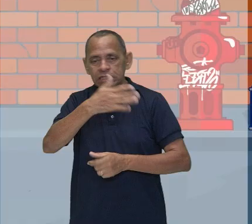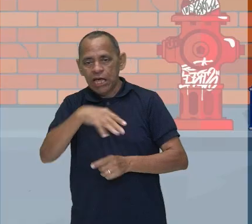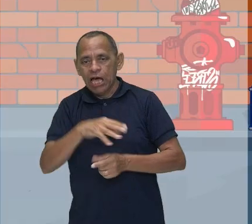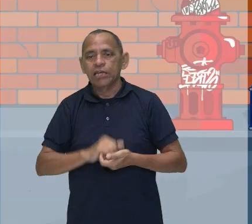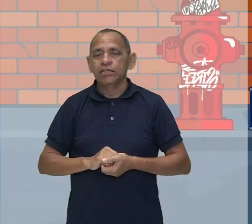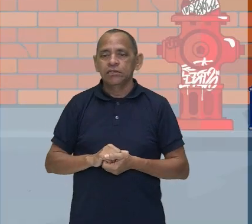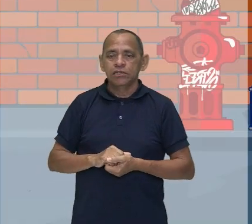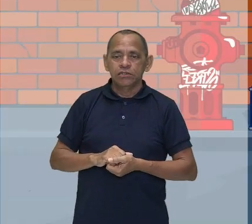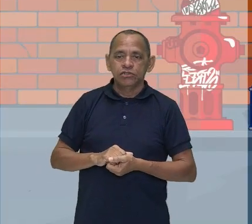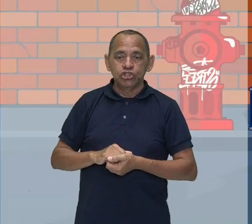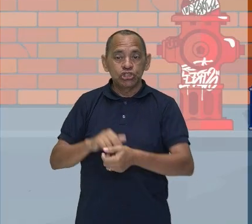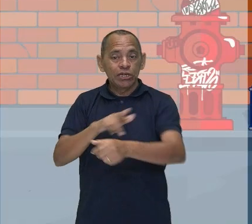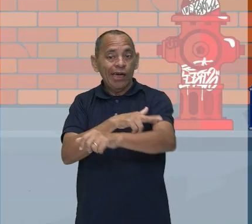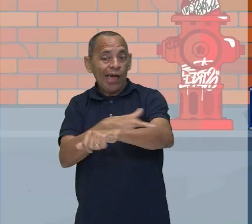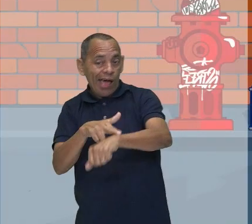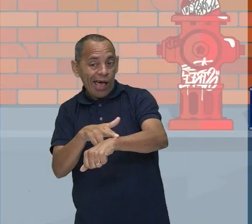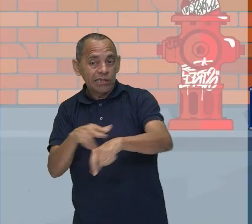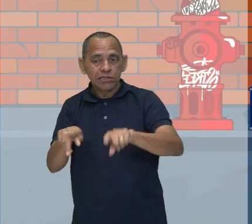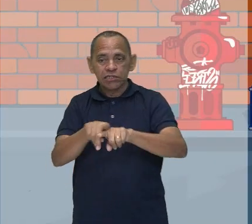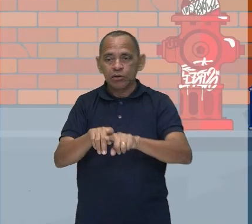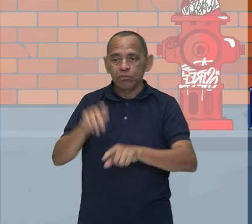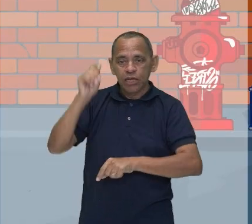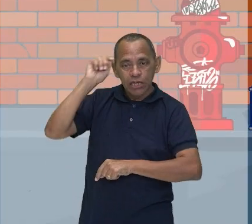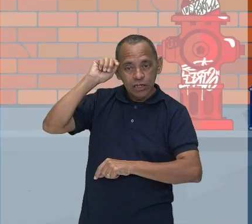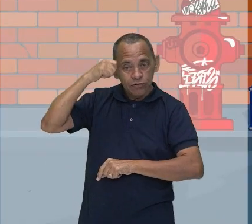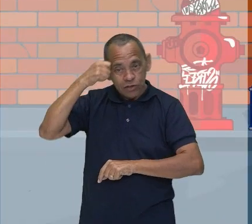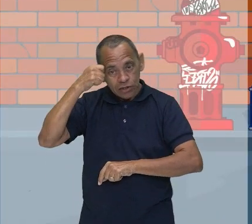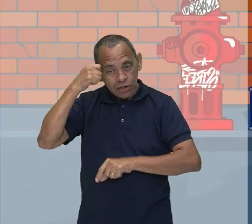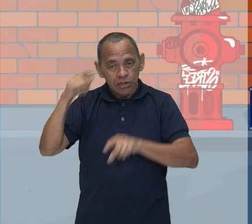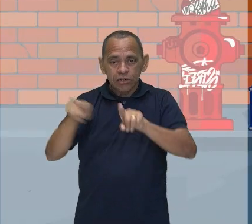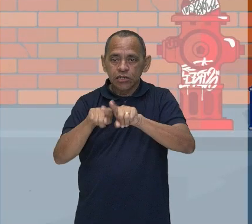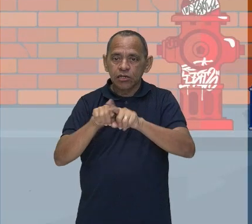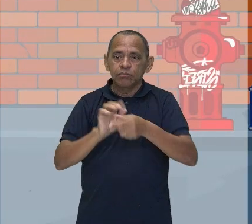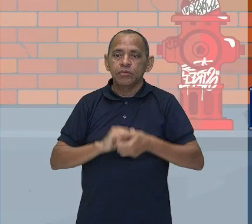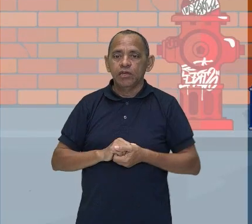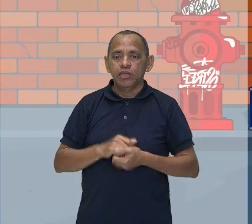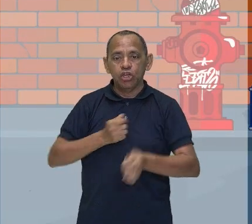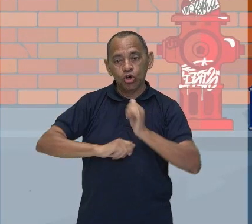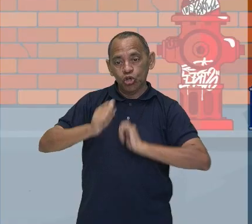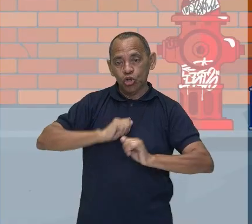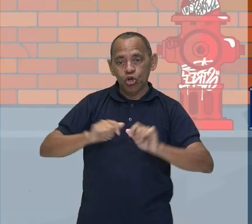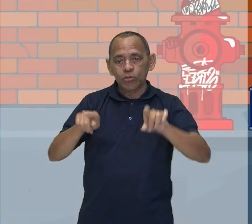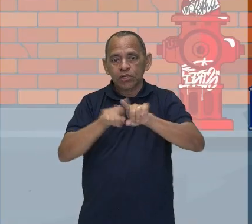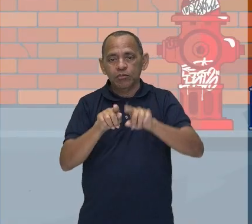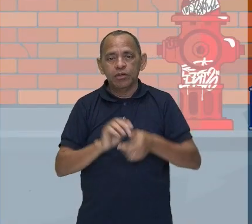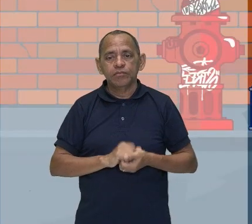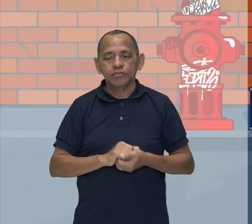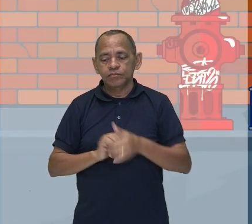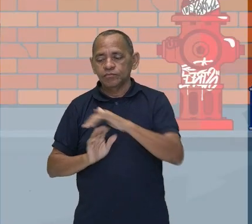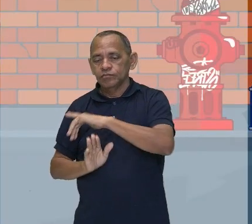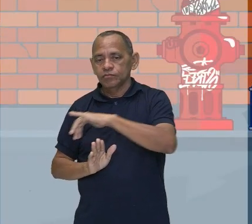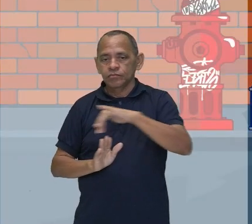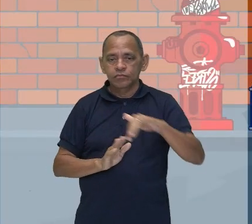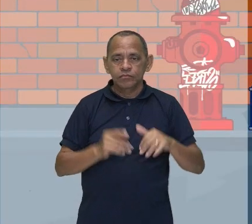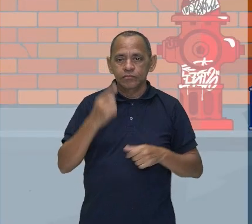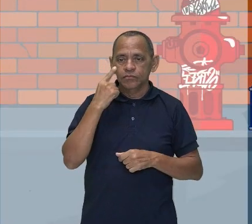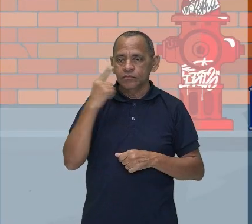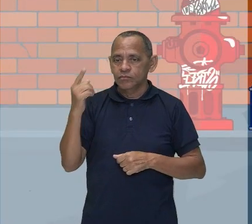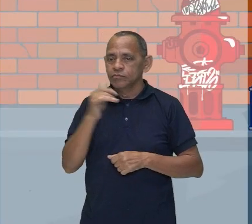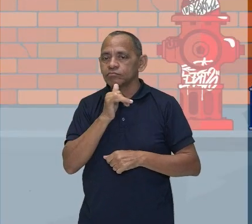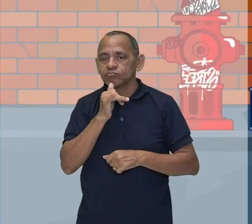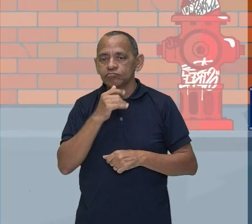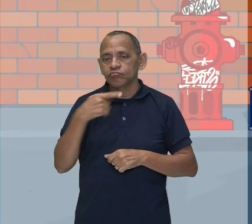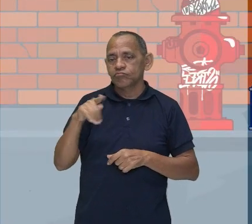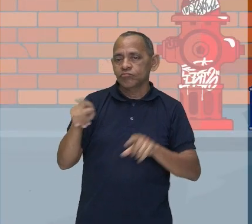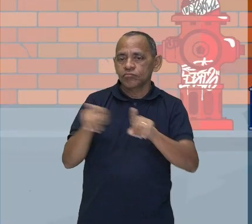bom? Econômicas. Vamos verificar mais um grafite? Olha só, essa aqui representa, eu lembro